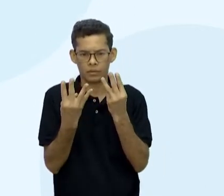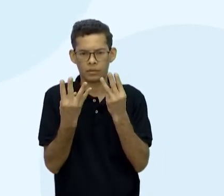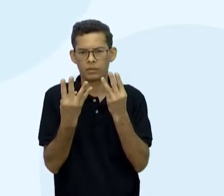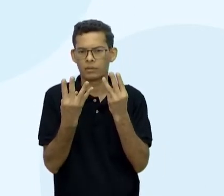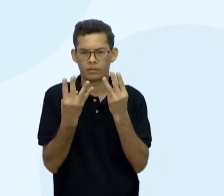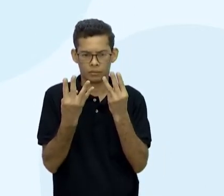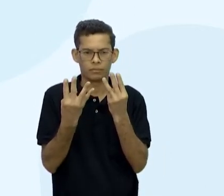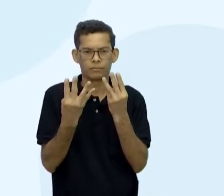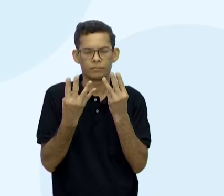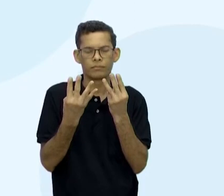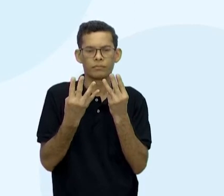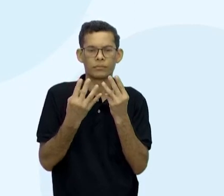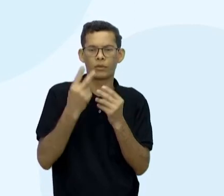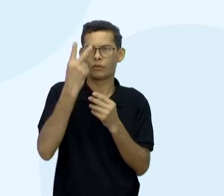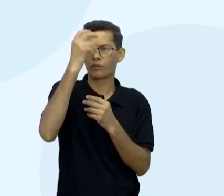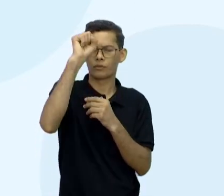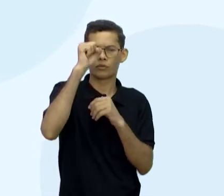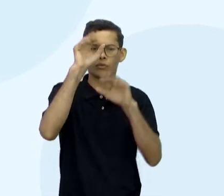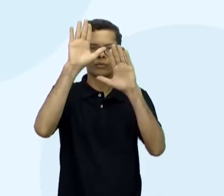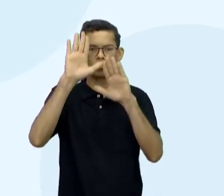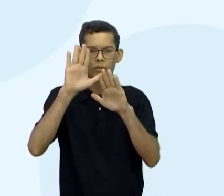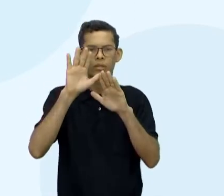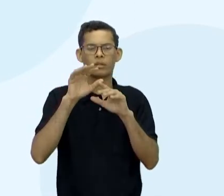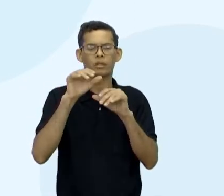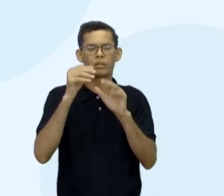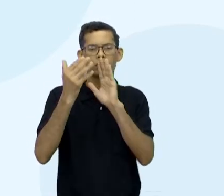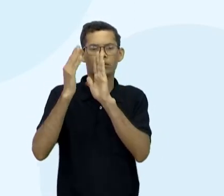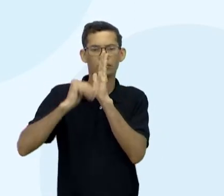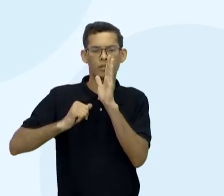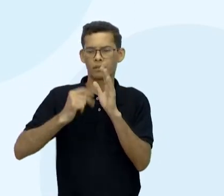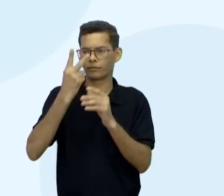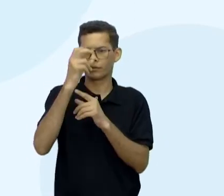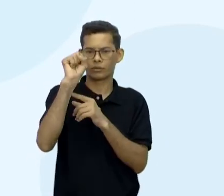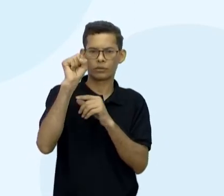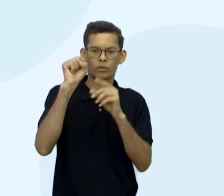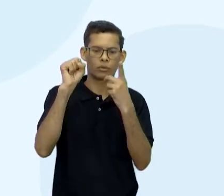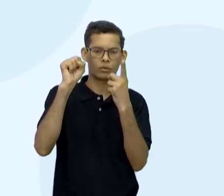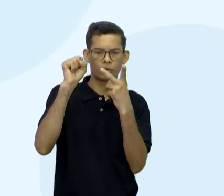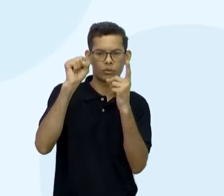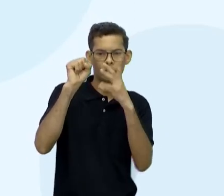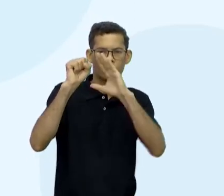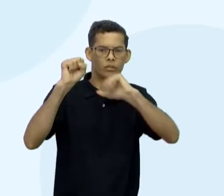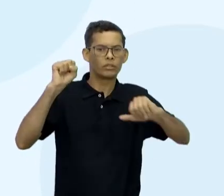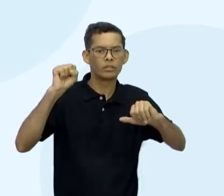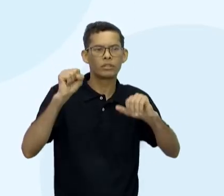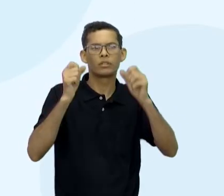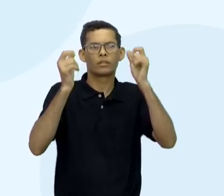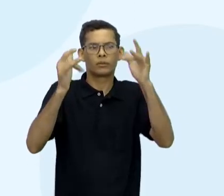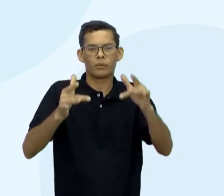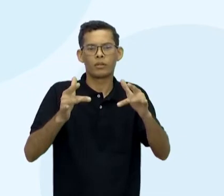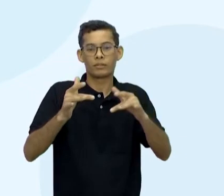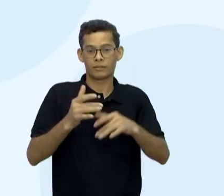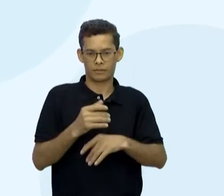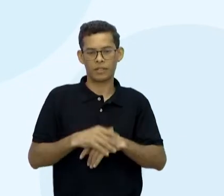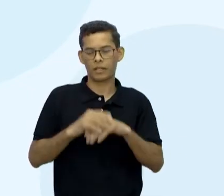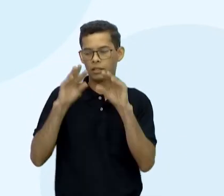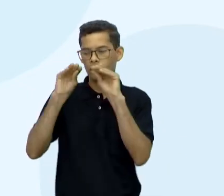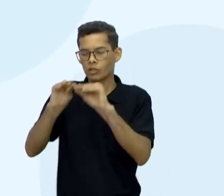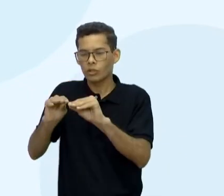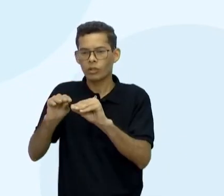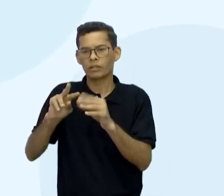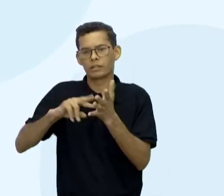e subtrai os expoentes. 28 menos 12 vai dar aqui, 16. Essa é a força